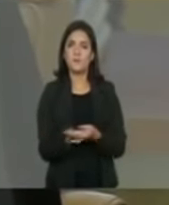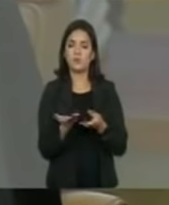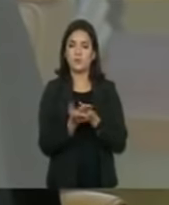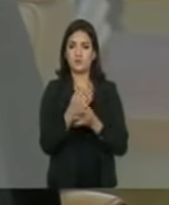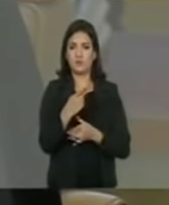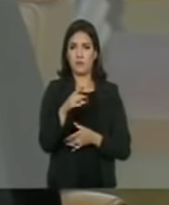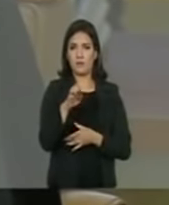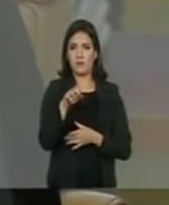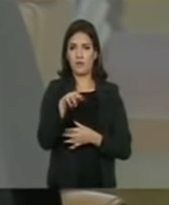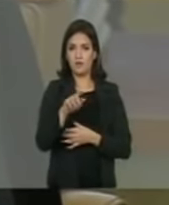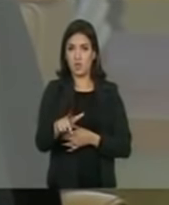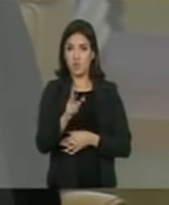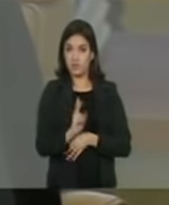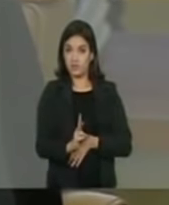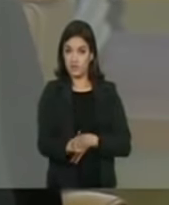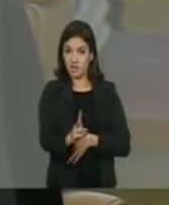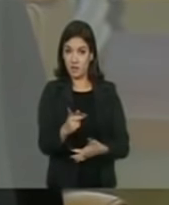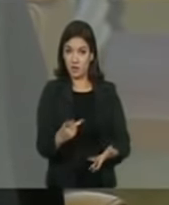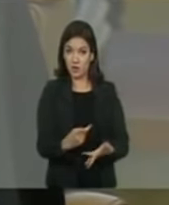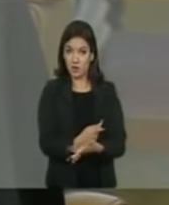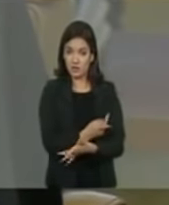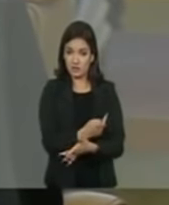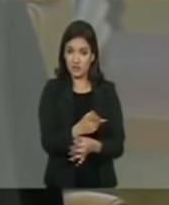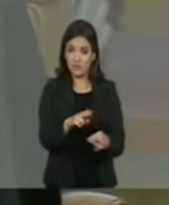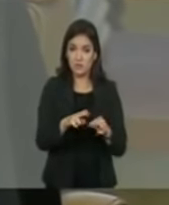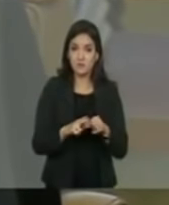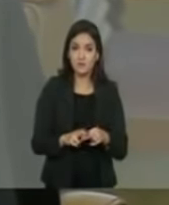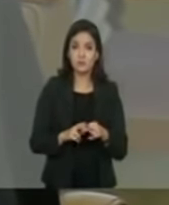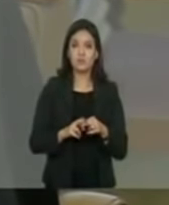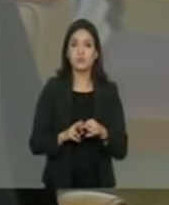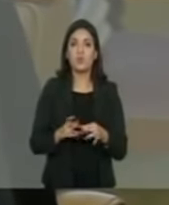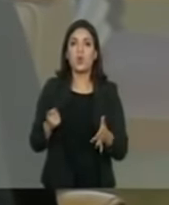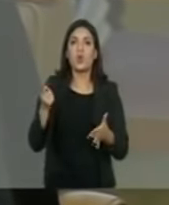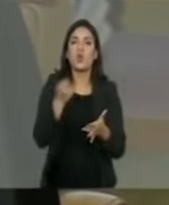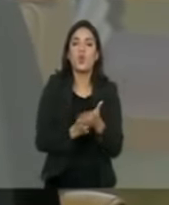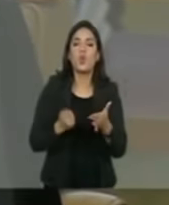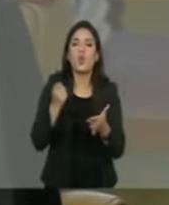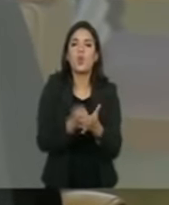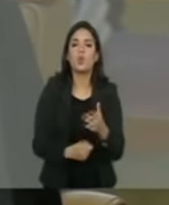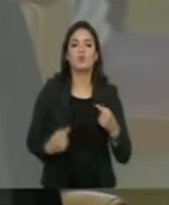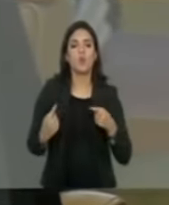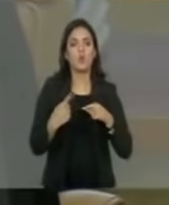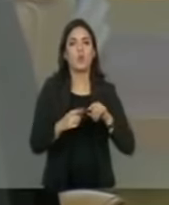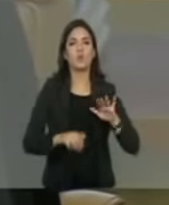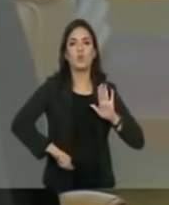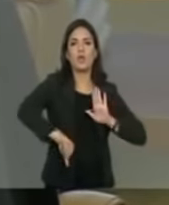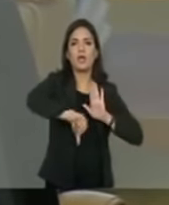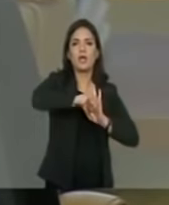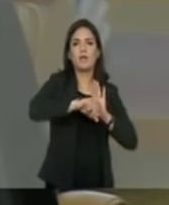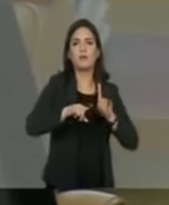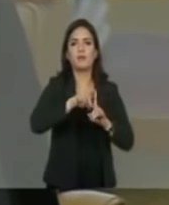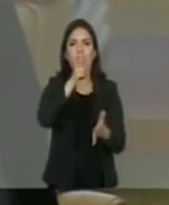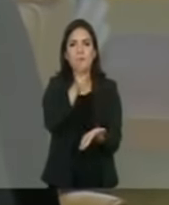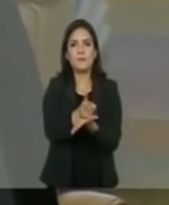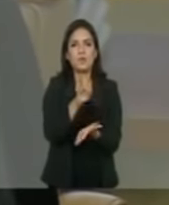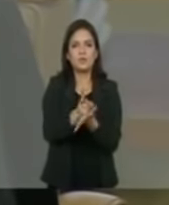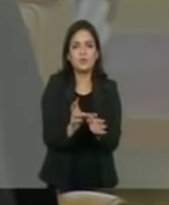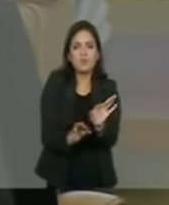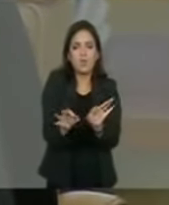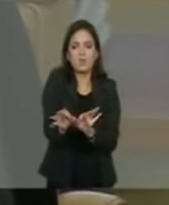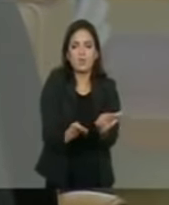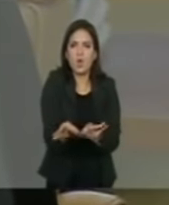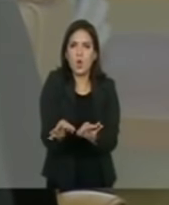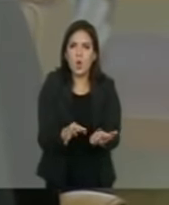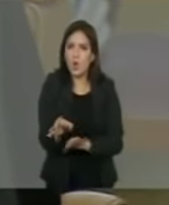sempre que através de campanhas de luta contra o crime e de manutenção da ordem a todo